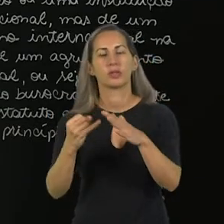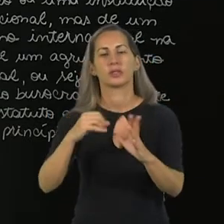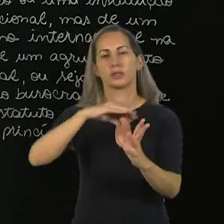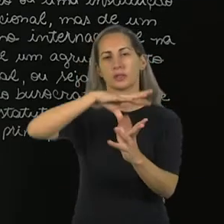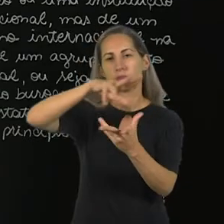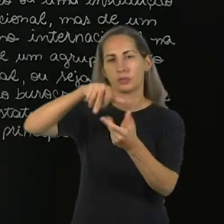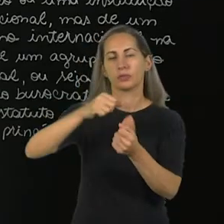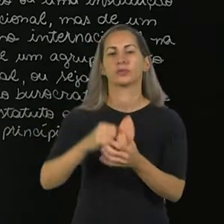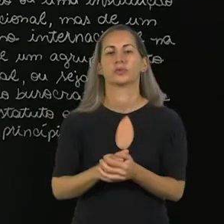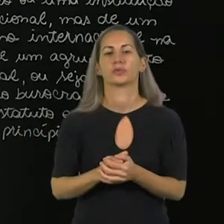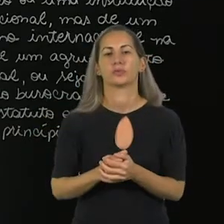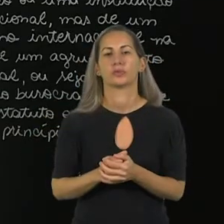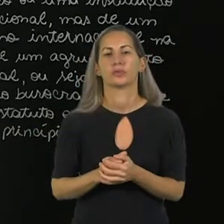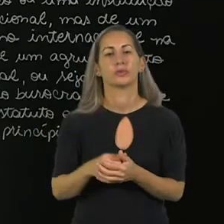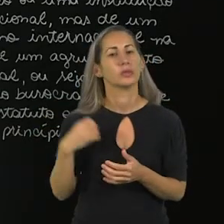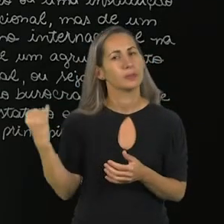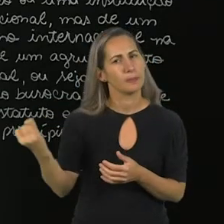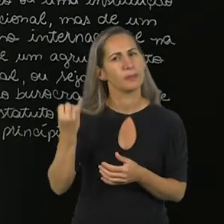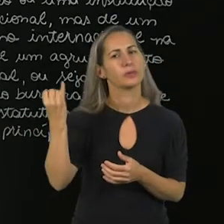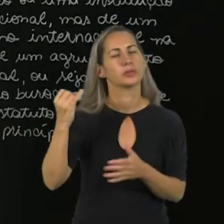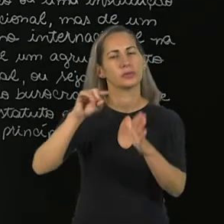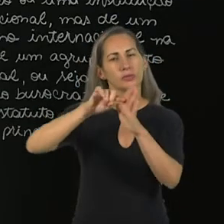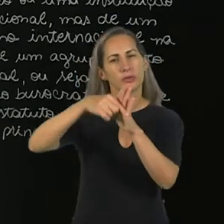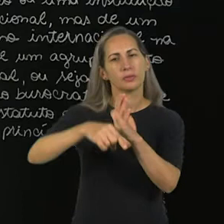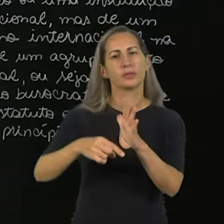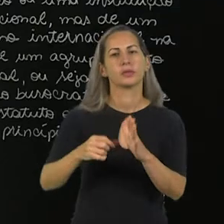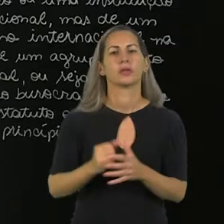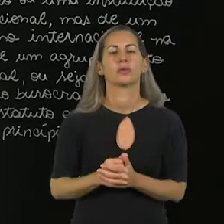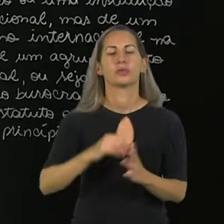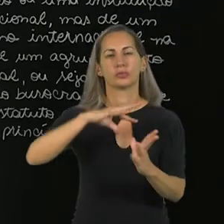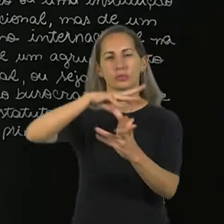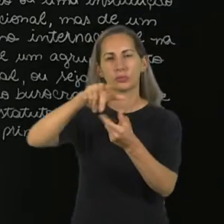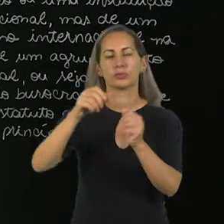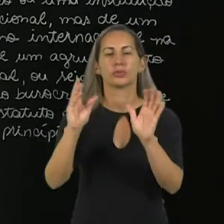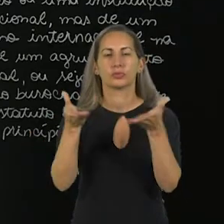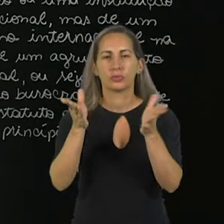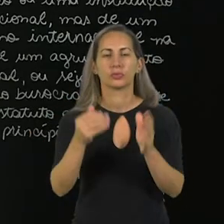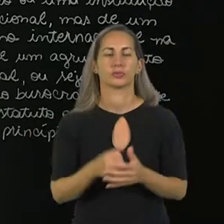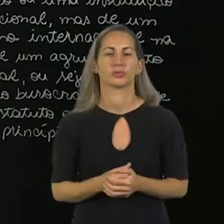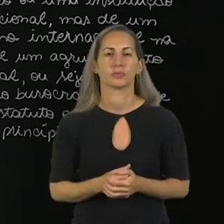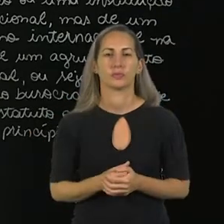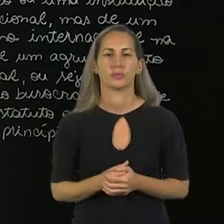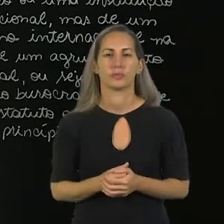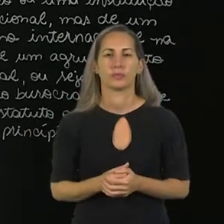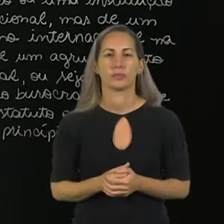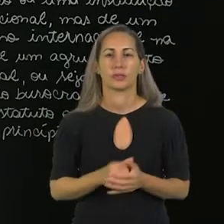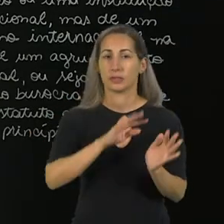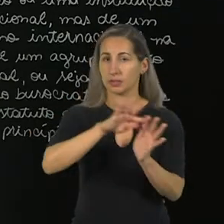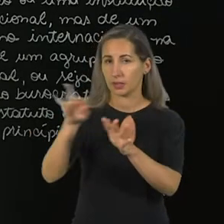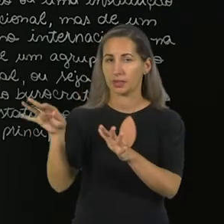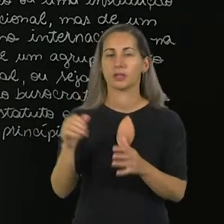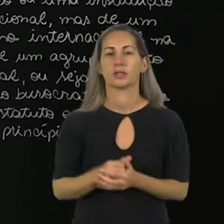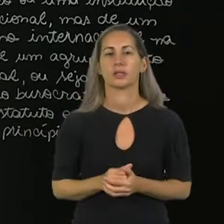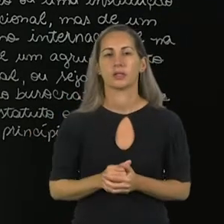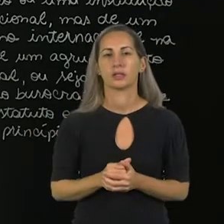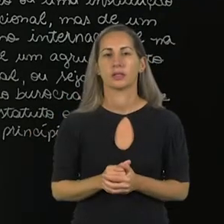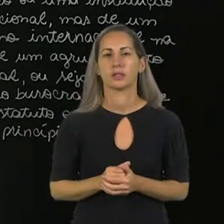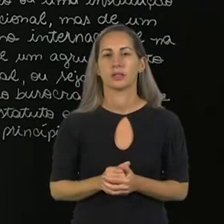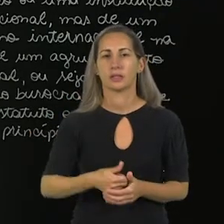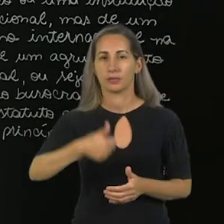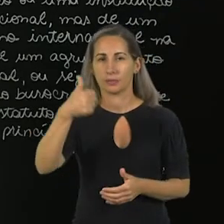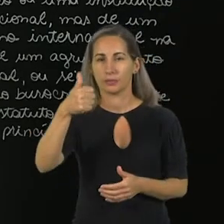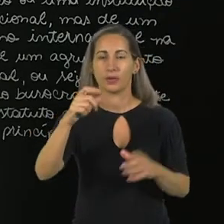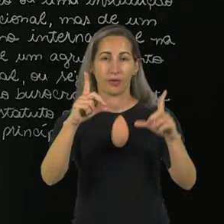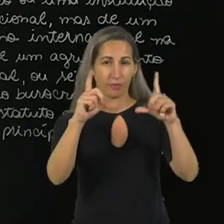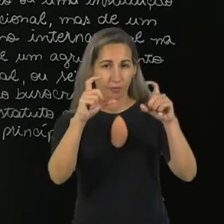supranacionais que são extremamente importantes no cenário mundial atual. Bom, eu vou sair de cena. Vocês vão dar aquele print, vão tirar